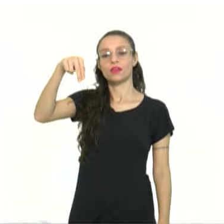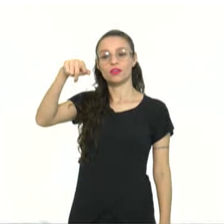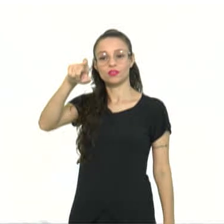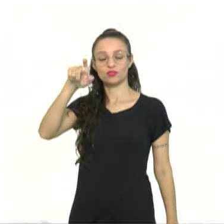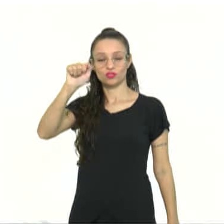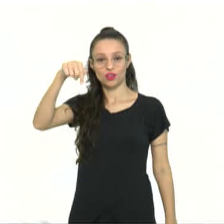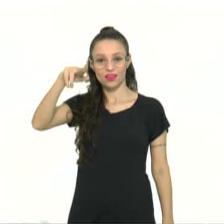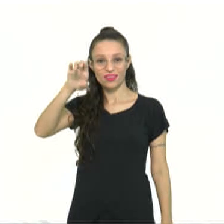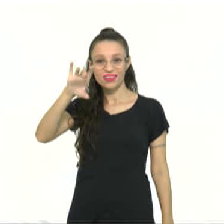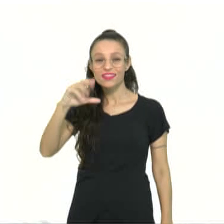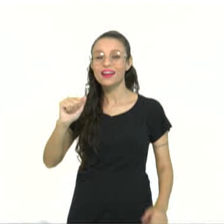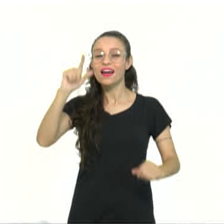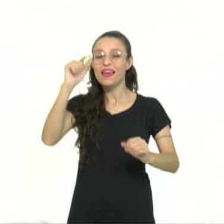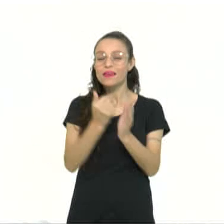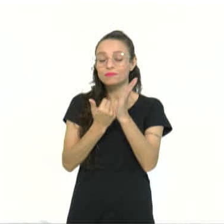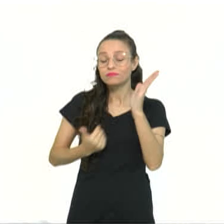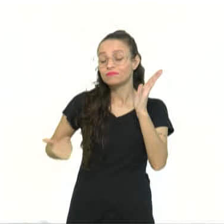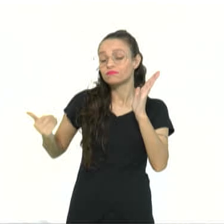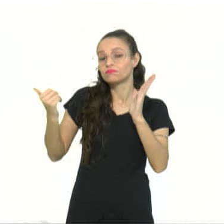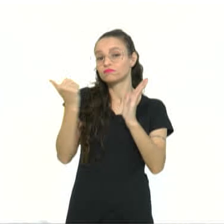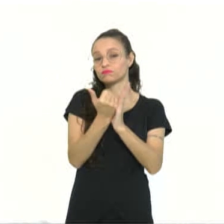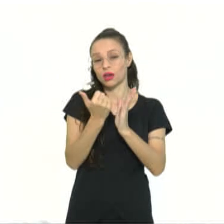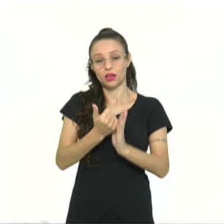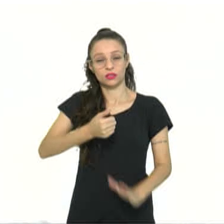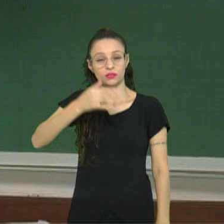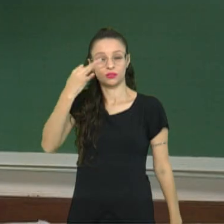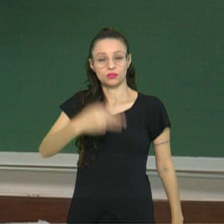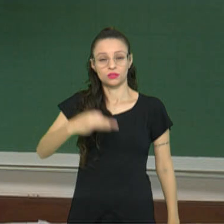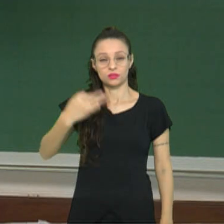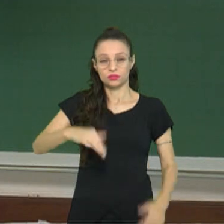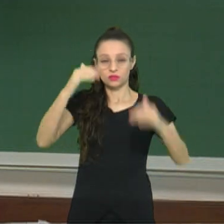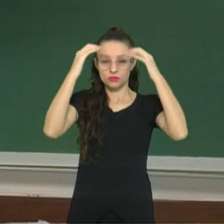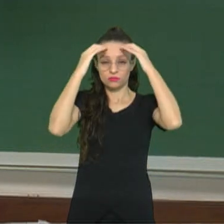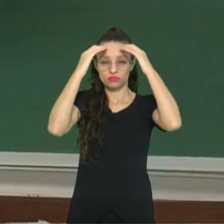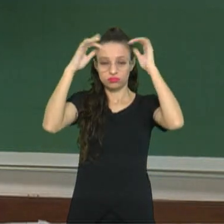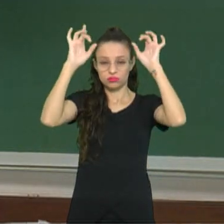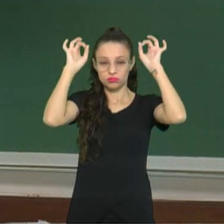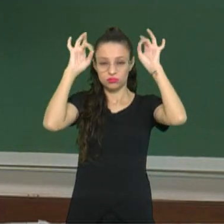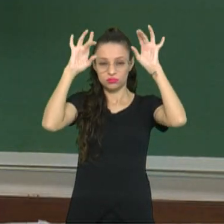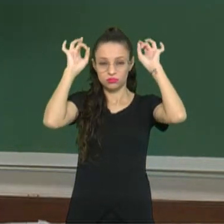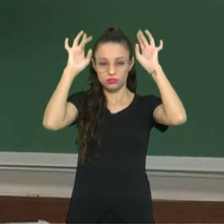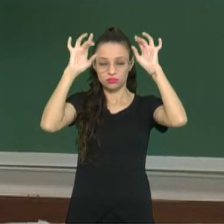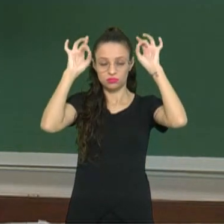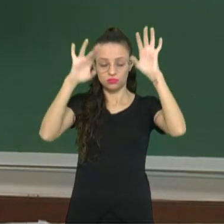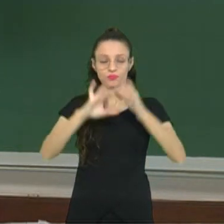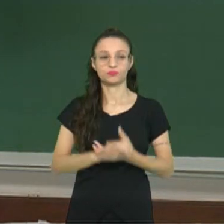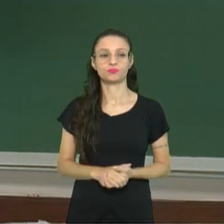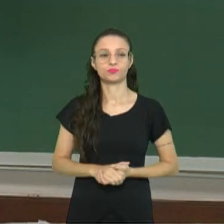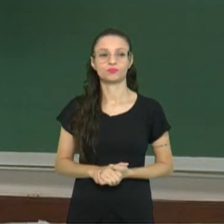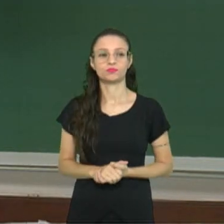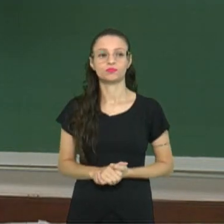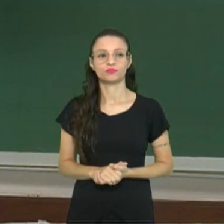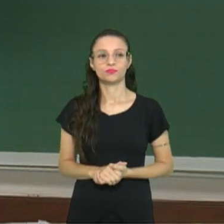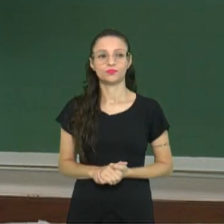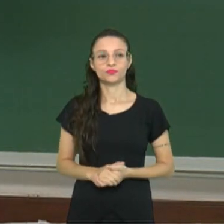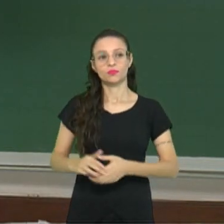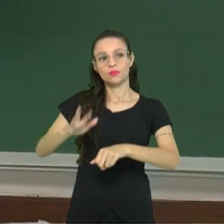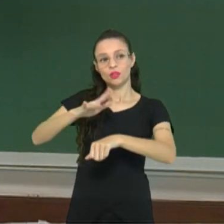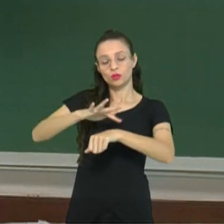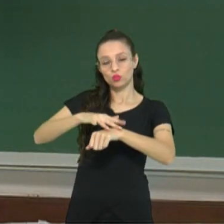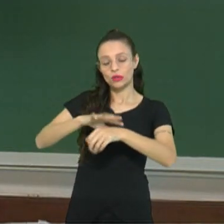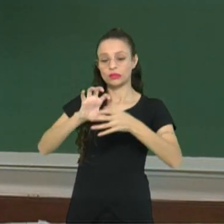produzir uma dor latejante que geralmente afeta apenas uma parte da cabeça, ela não é tanto generalizada, né?